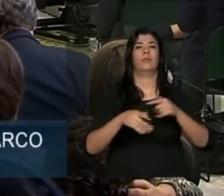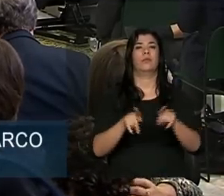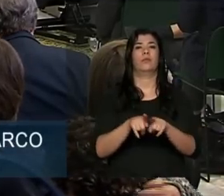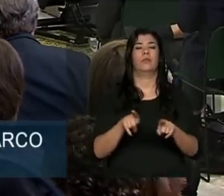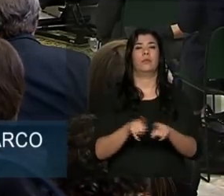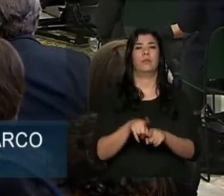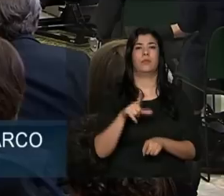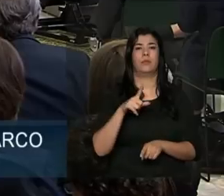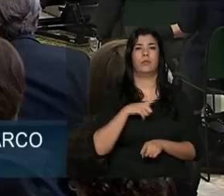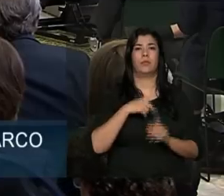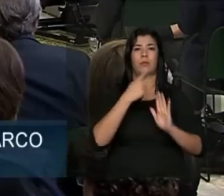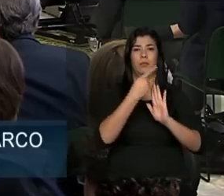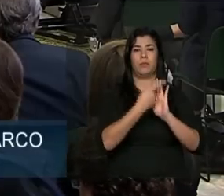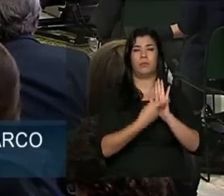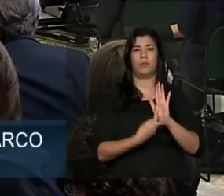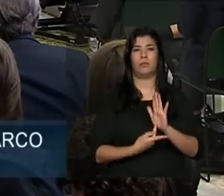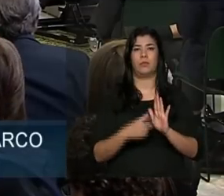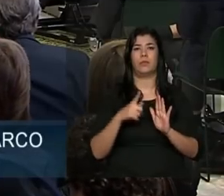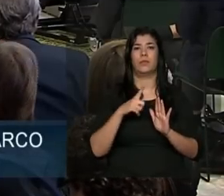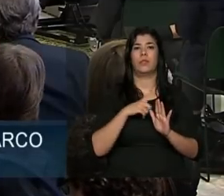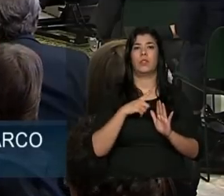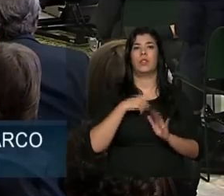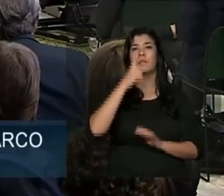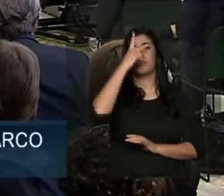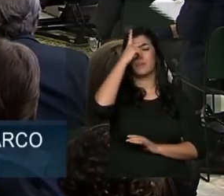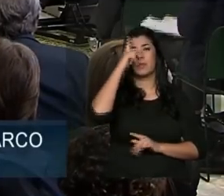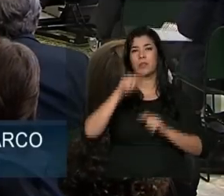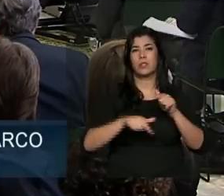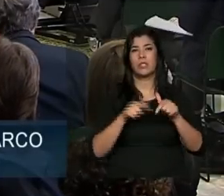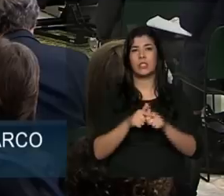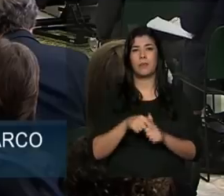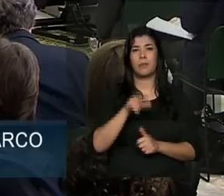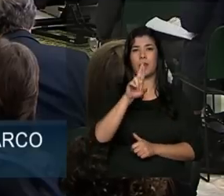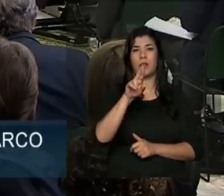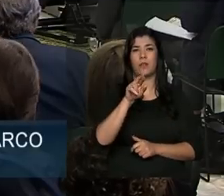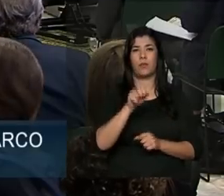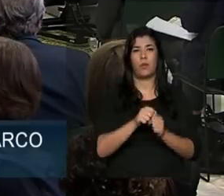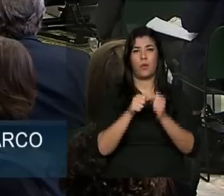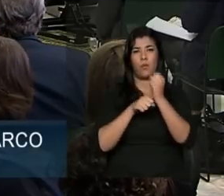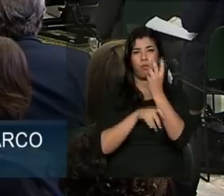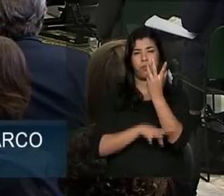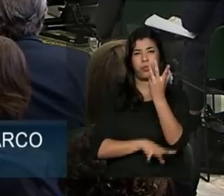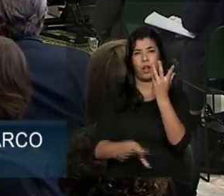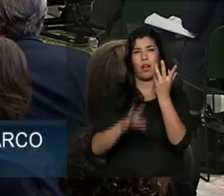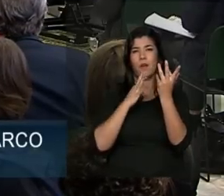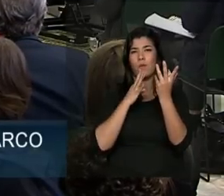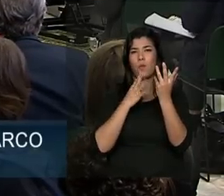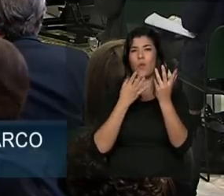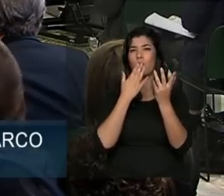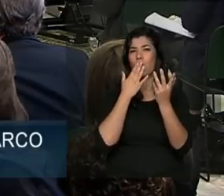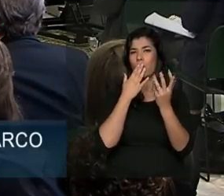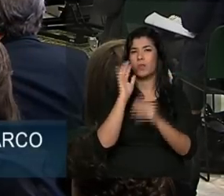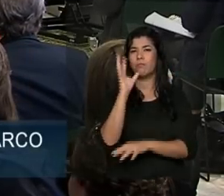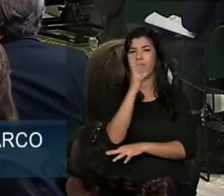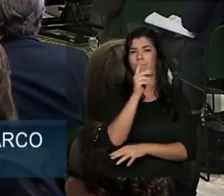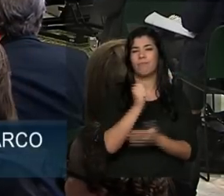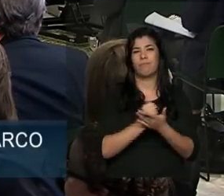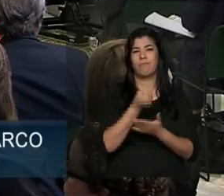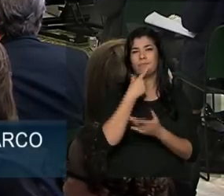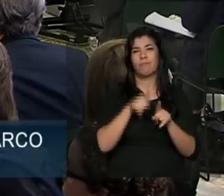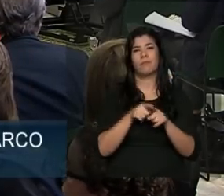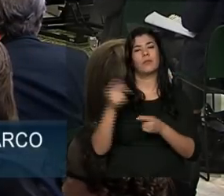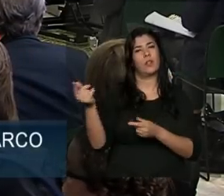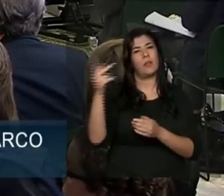tem o protocolo para a parte das raizeiras do Cerrado, pronto. Então, as pessoas estão vindo, presidente, as pessoas estão vindo para fazer um país